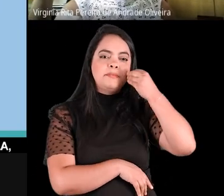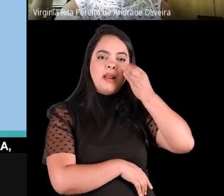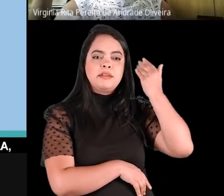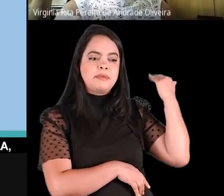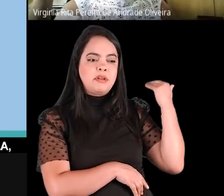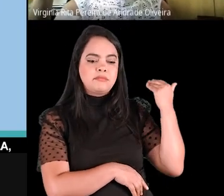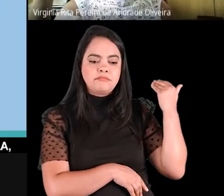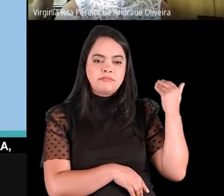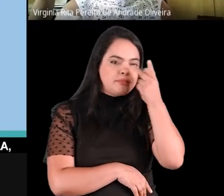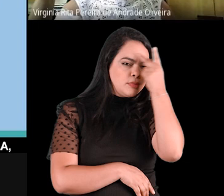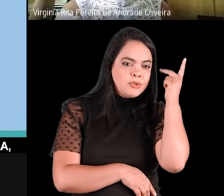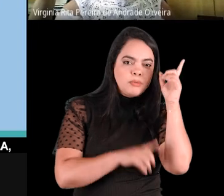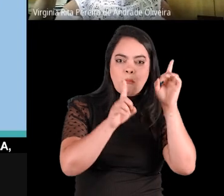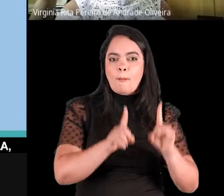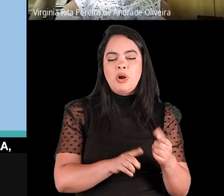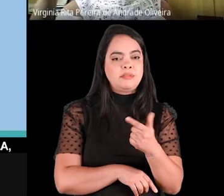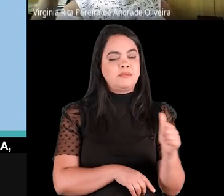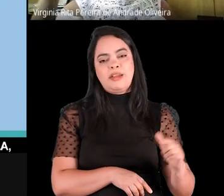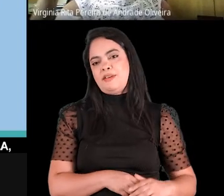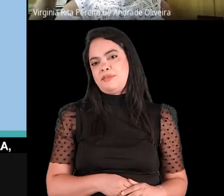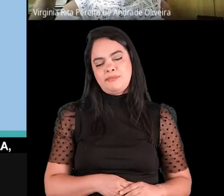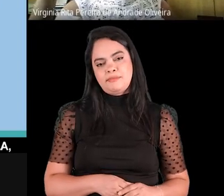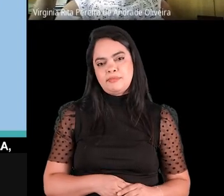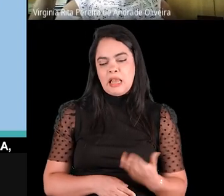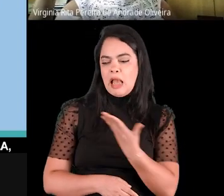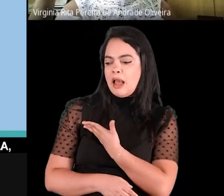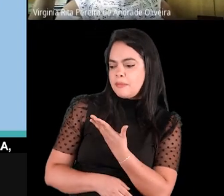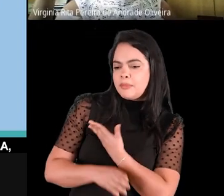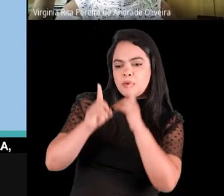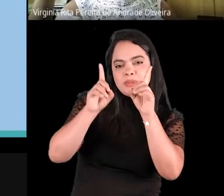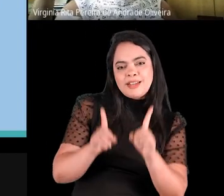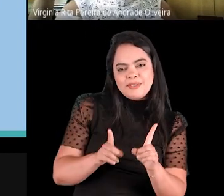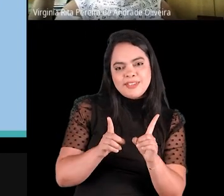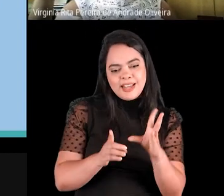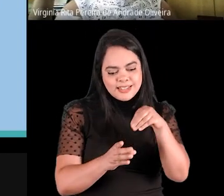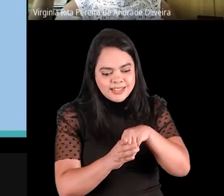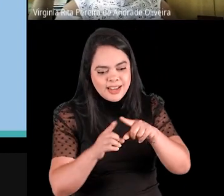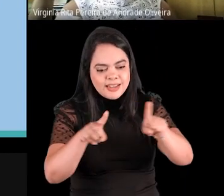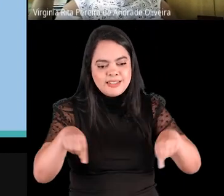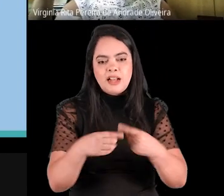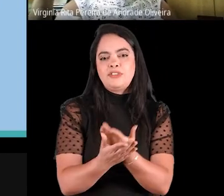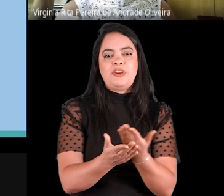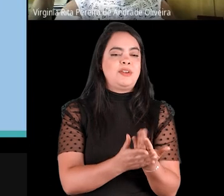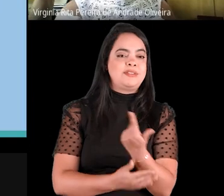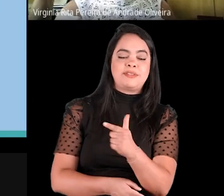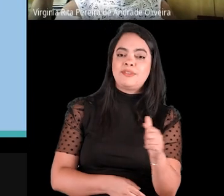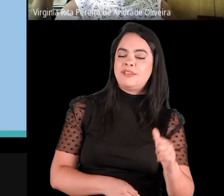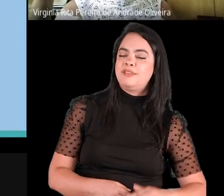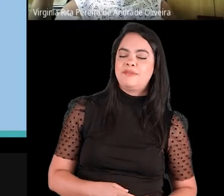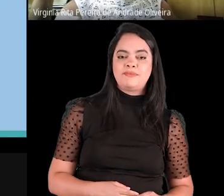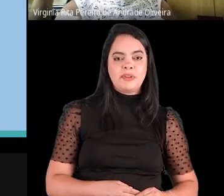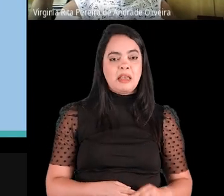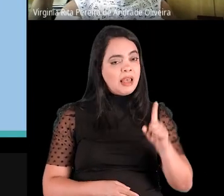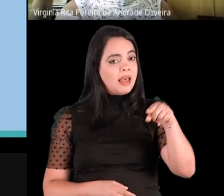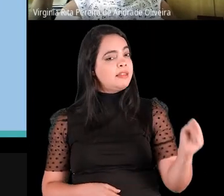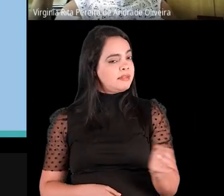pessoas com deficiência, né? De ter colegas com deficiência na sala de aula, por exemplo. Né? Então, é algo que é